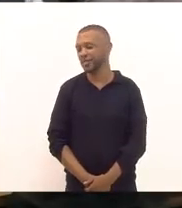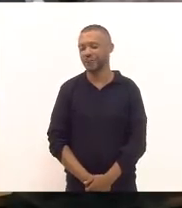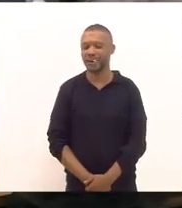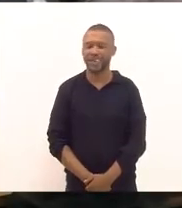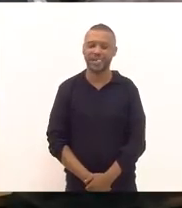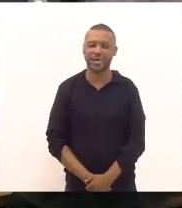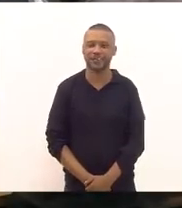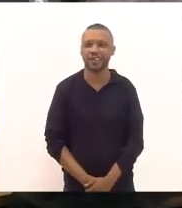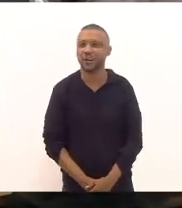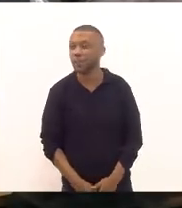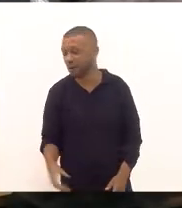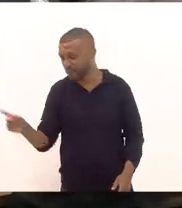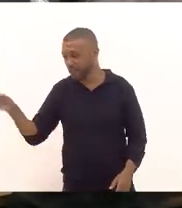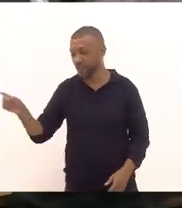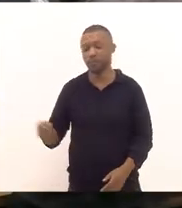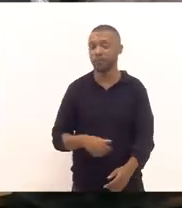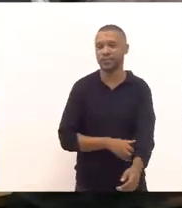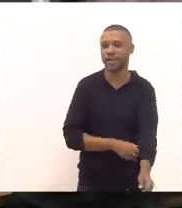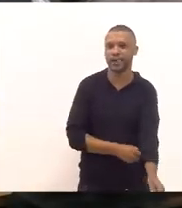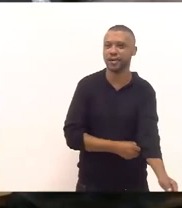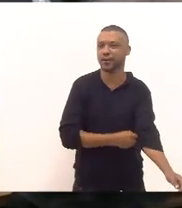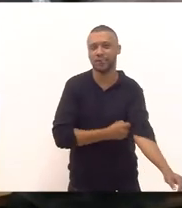E aí